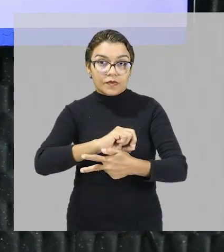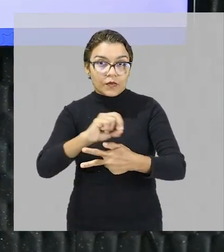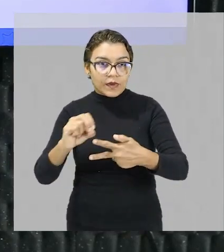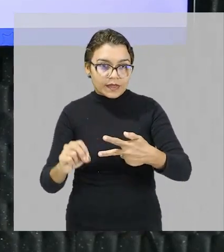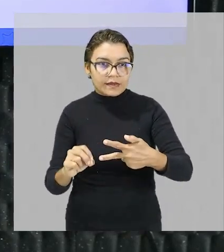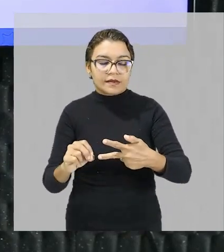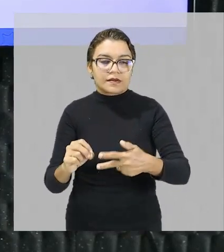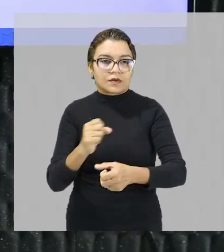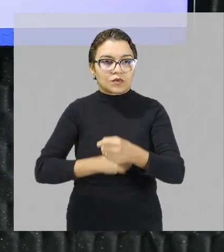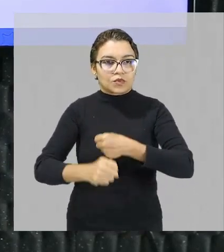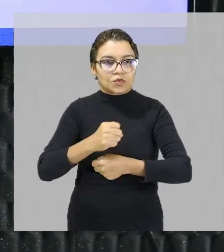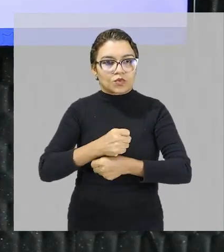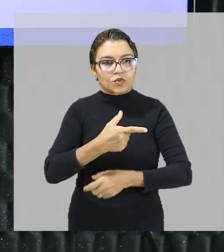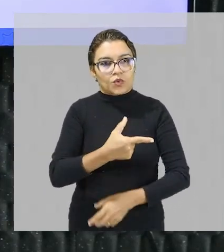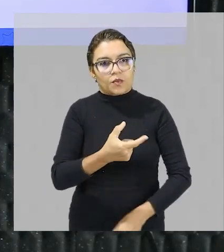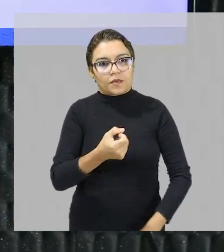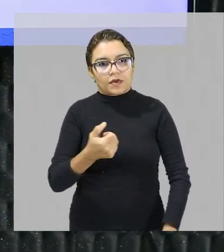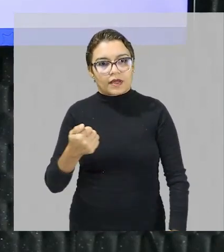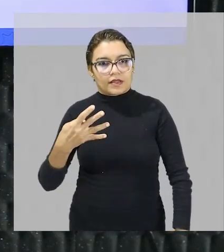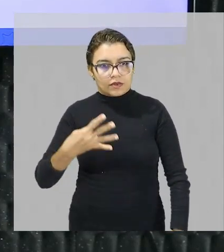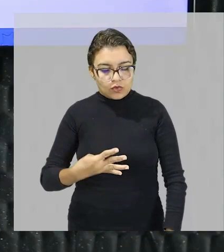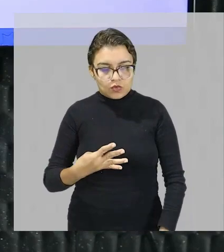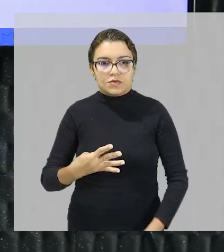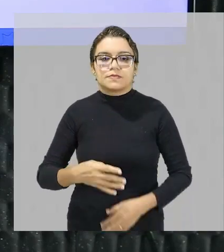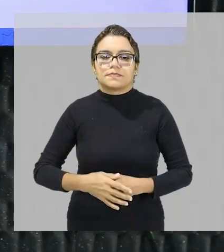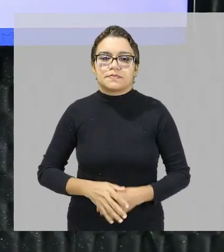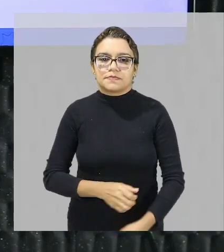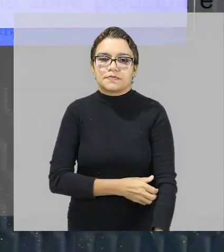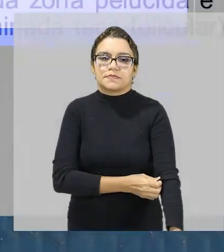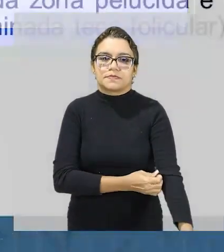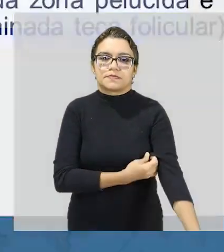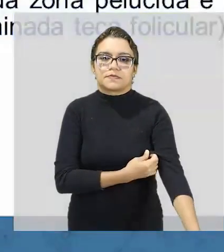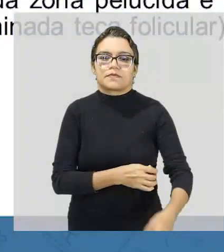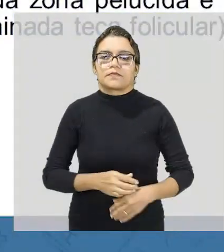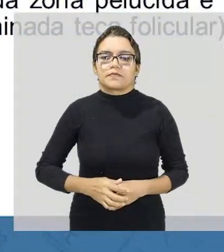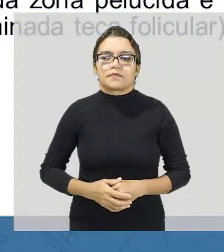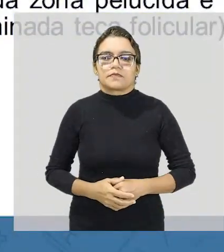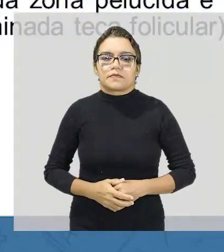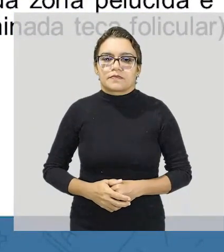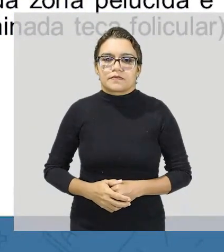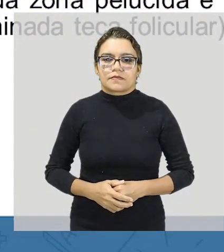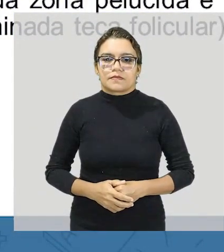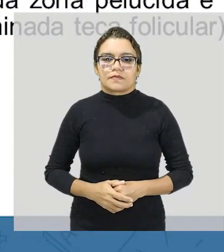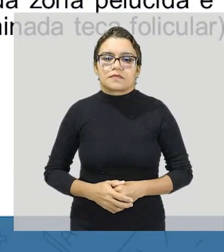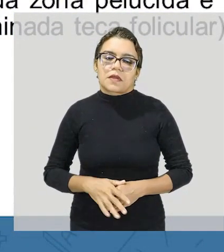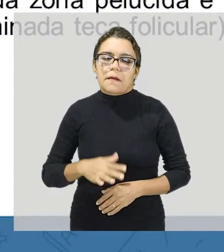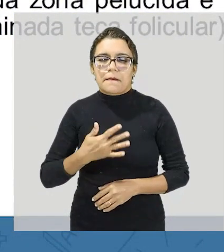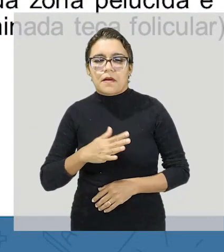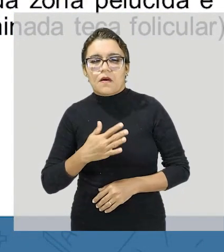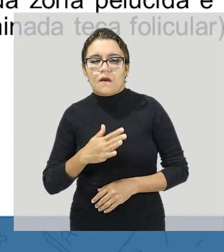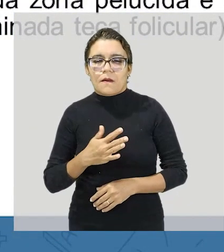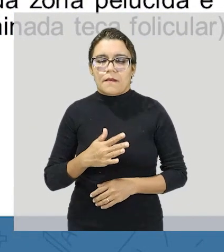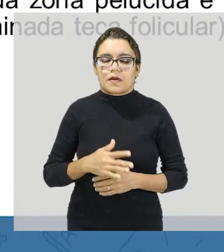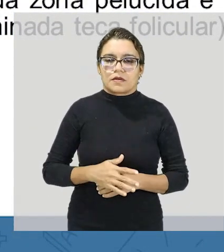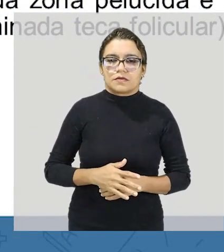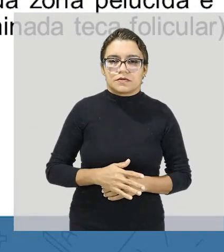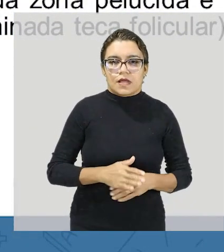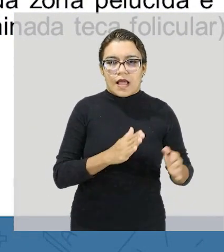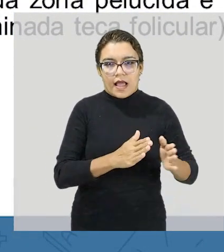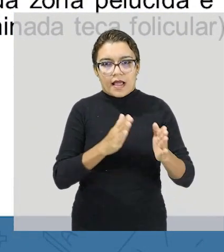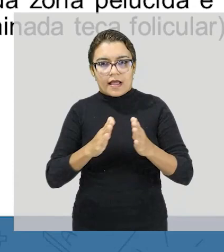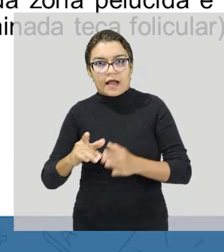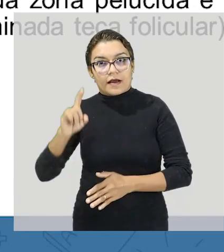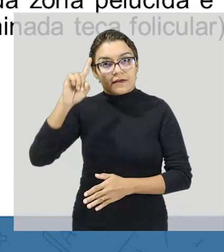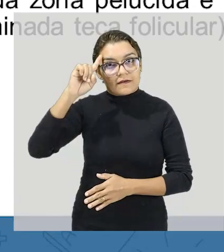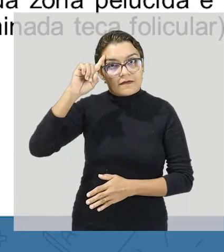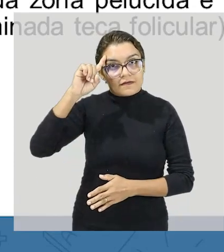Enem, tá? Que eu tirei de 2014, da terceira aplicação. E diz o seguinte: em média, a cada 28